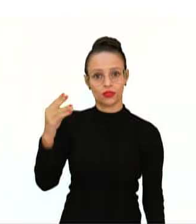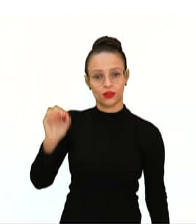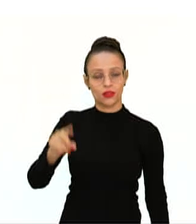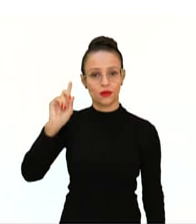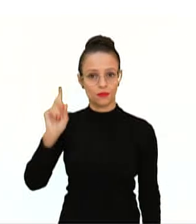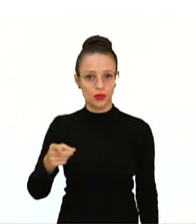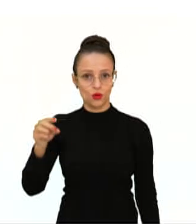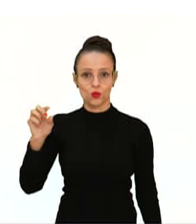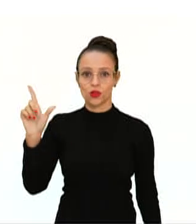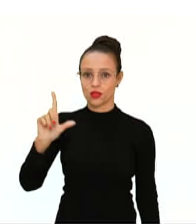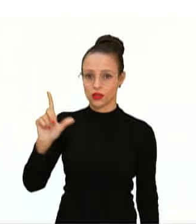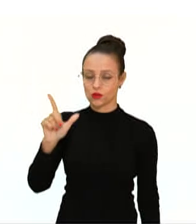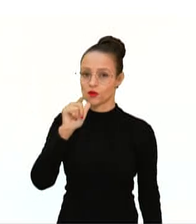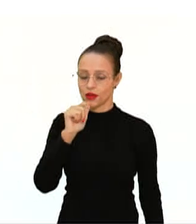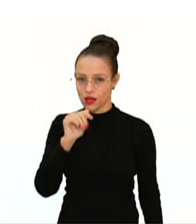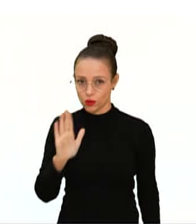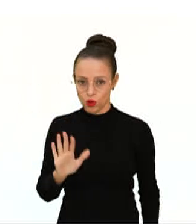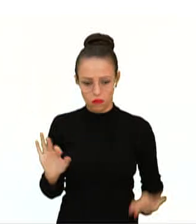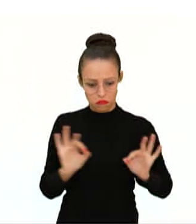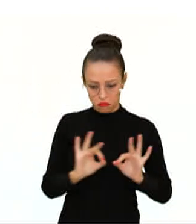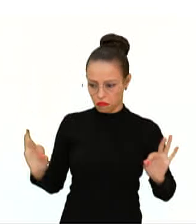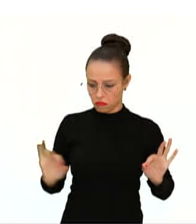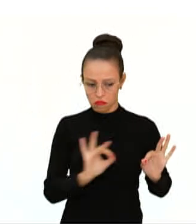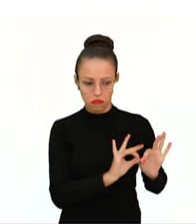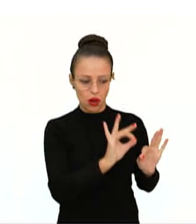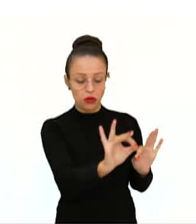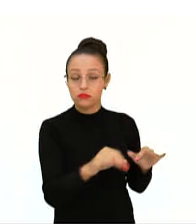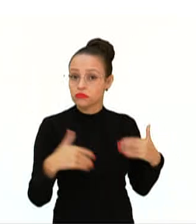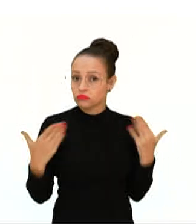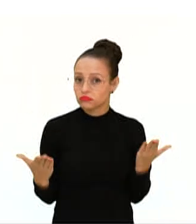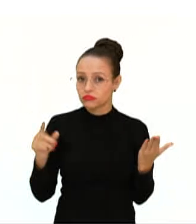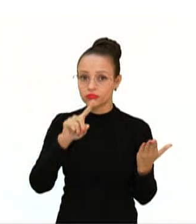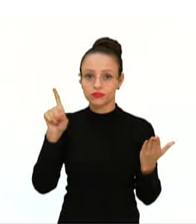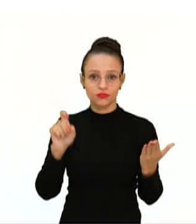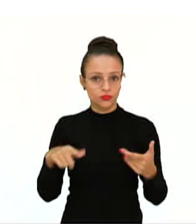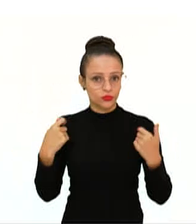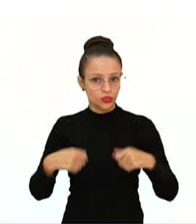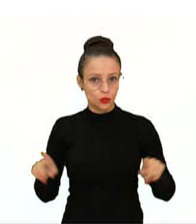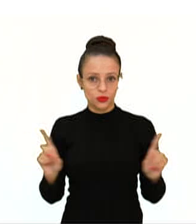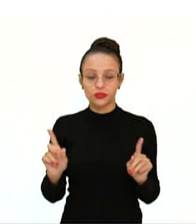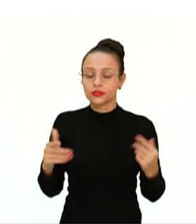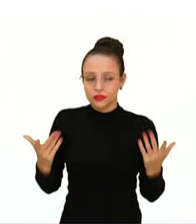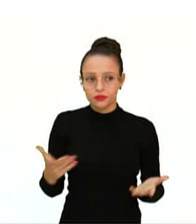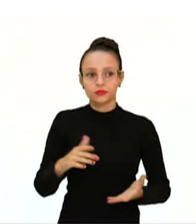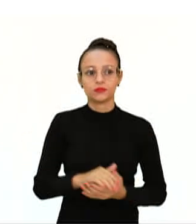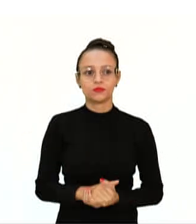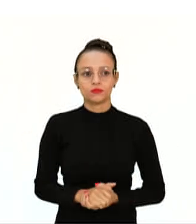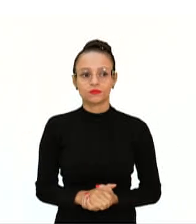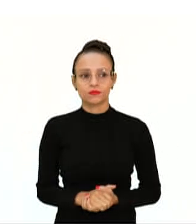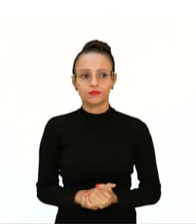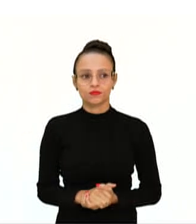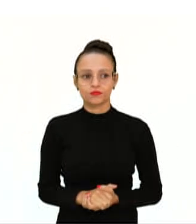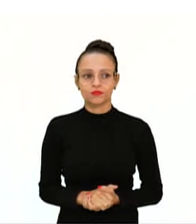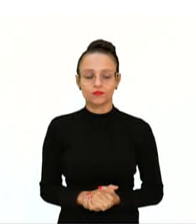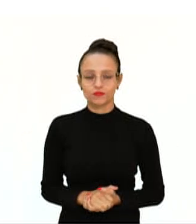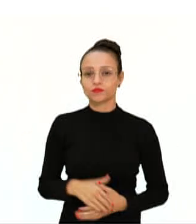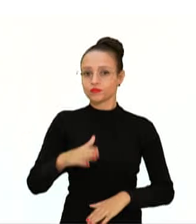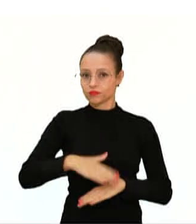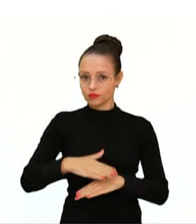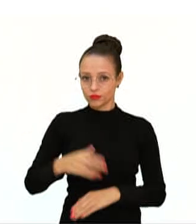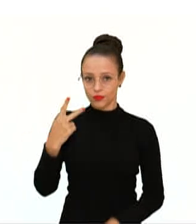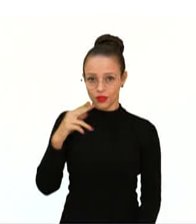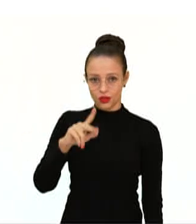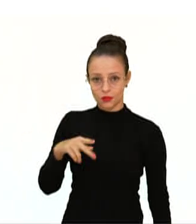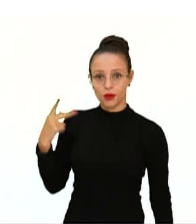deu as outras medidas da piscina. Se ele não deu, é porque provavelmente não vamos precisar delas, tá bom? Seu irmão